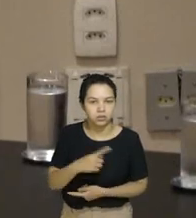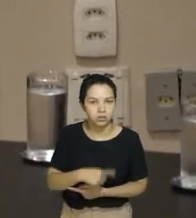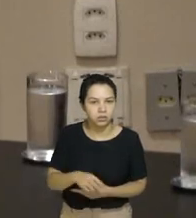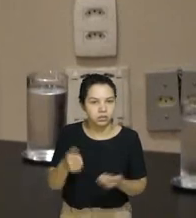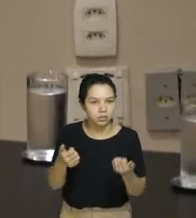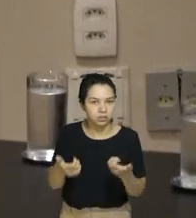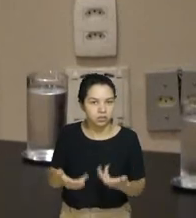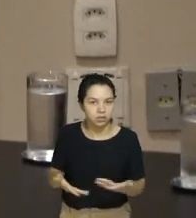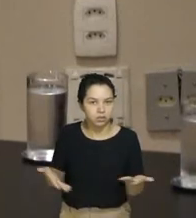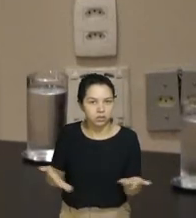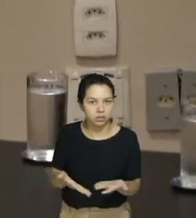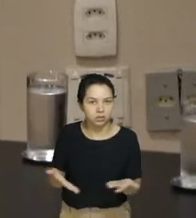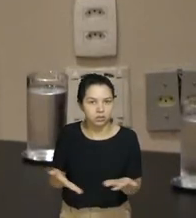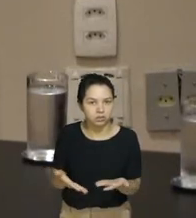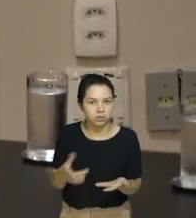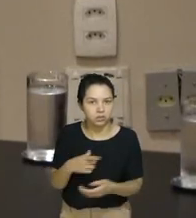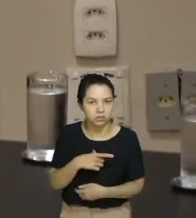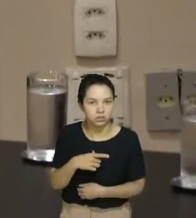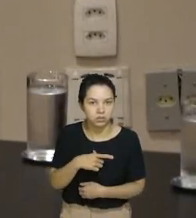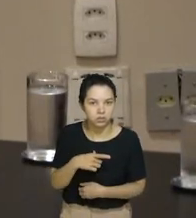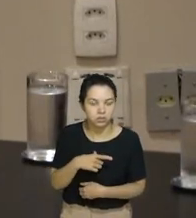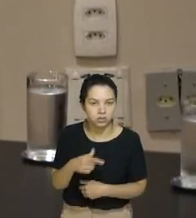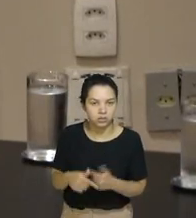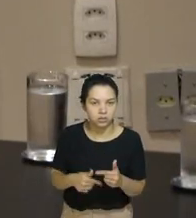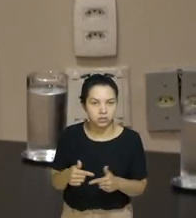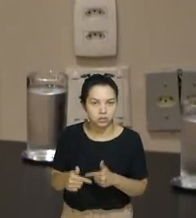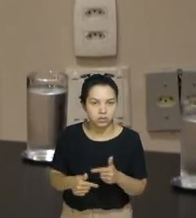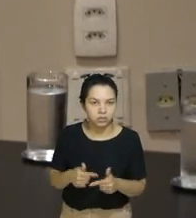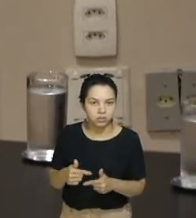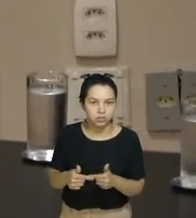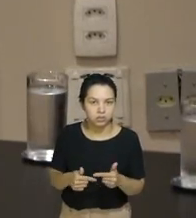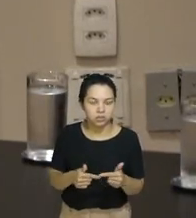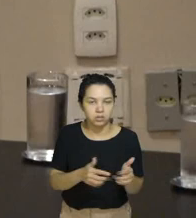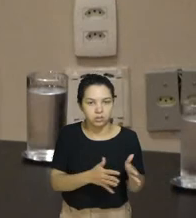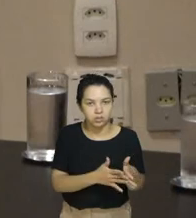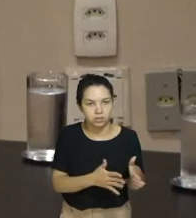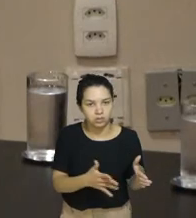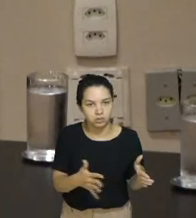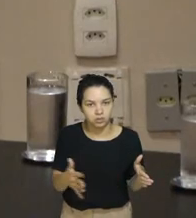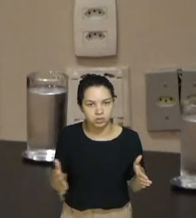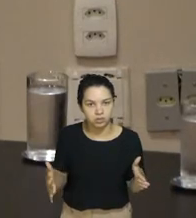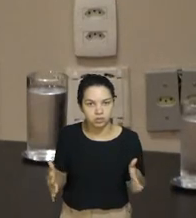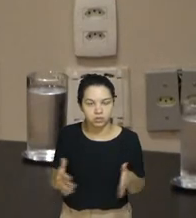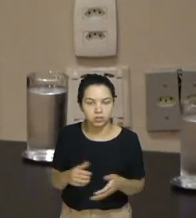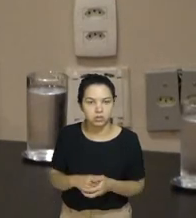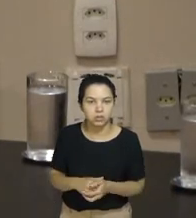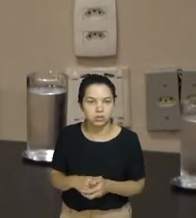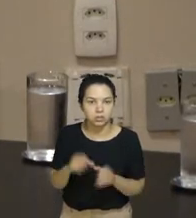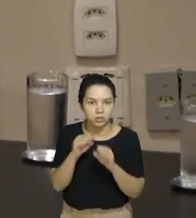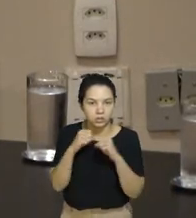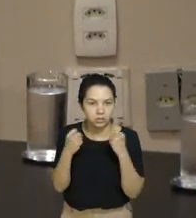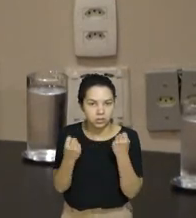um serviço que a gente, ao longo do congresso, do seminário aqui que a gente